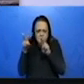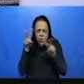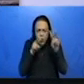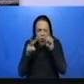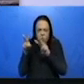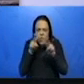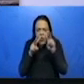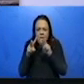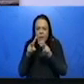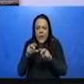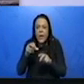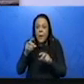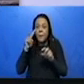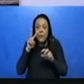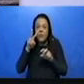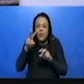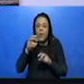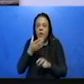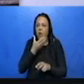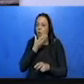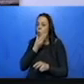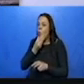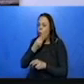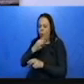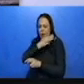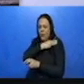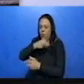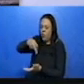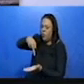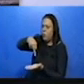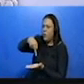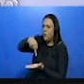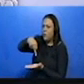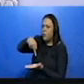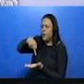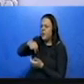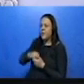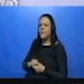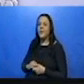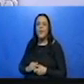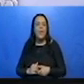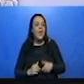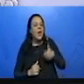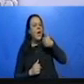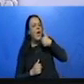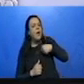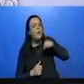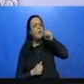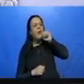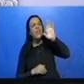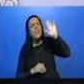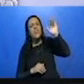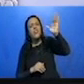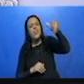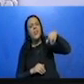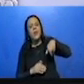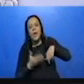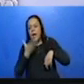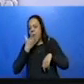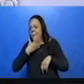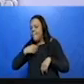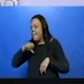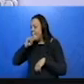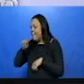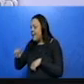Né? Um marujo sem uma perna? E a mãe chama, Jim, né? Seu pai finalmente dormiu. Agora eu